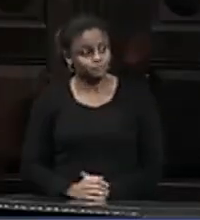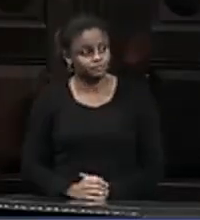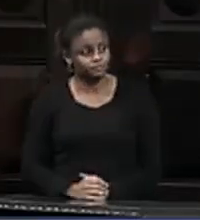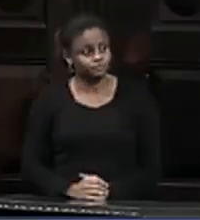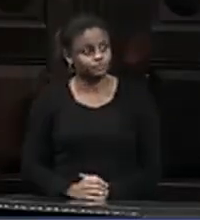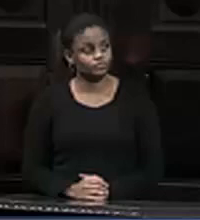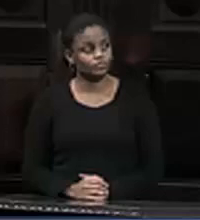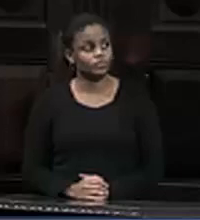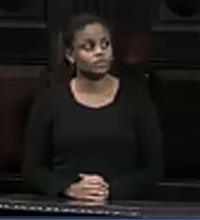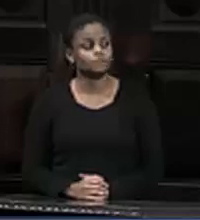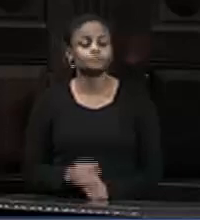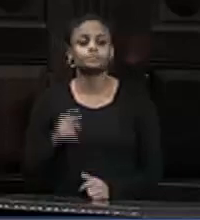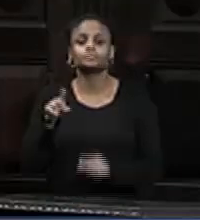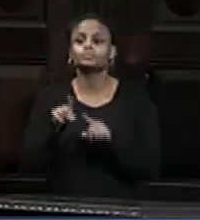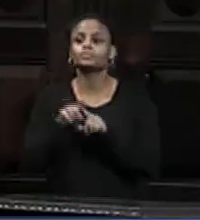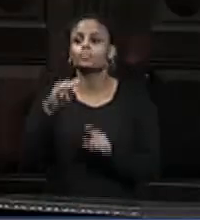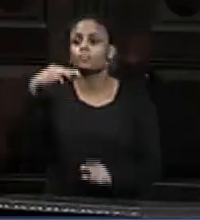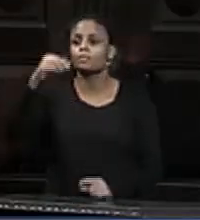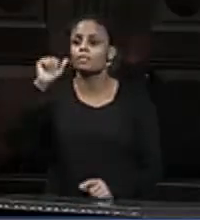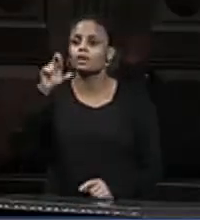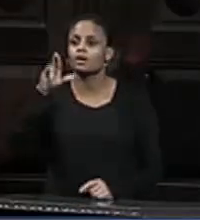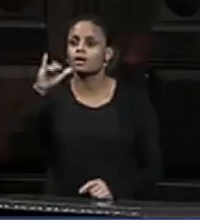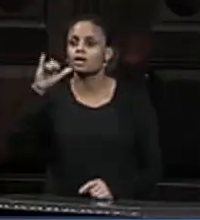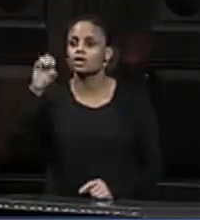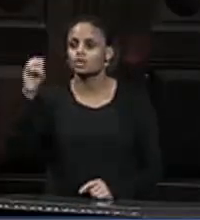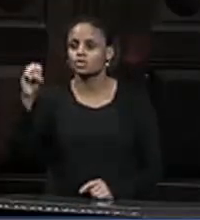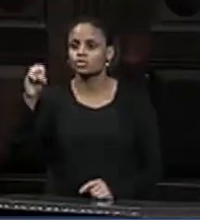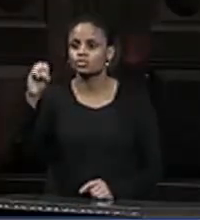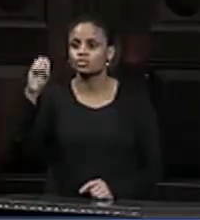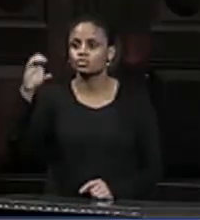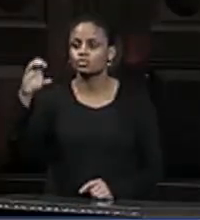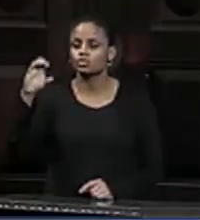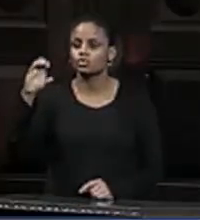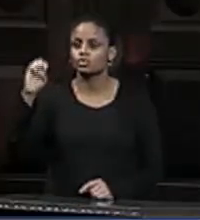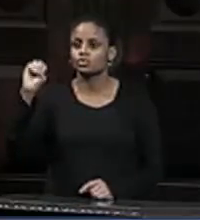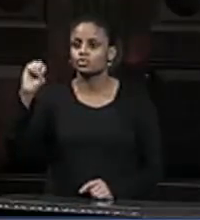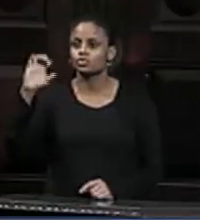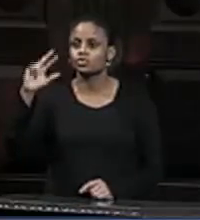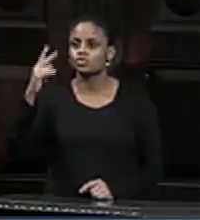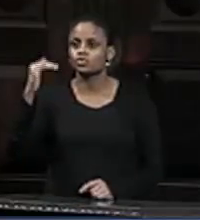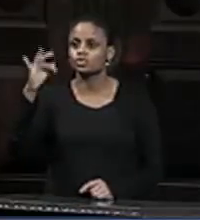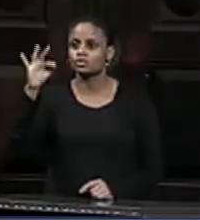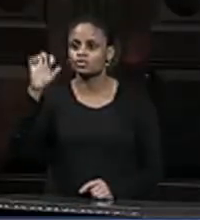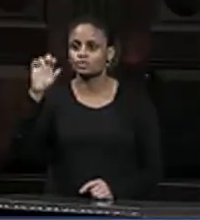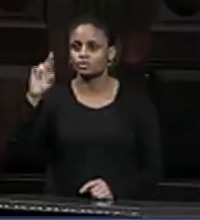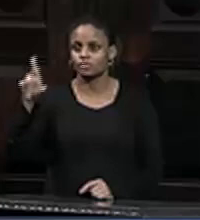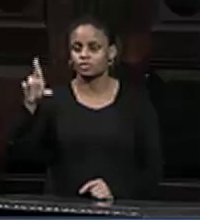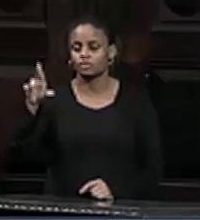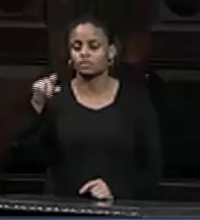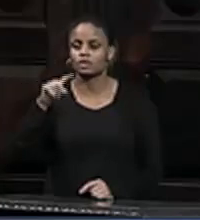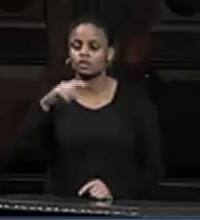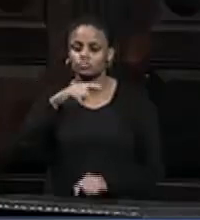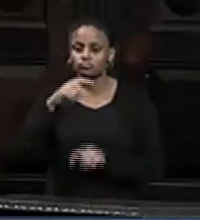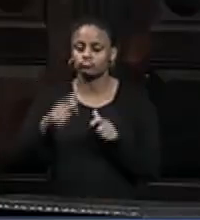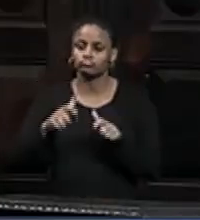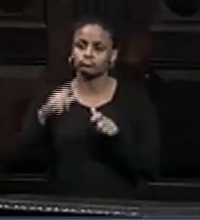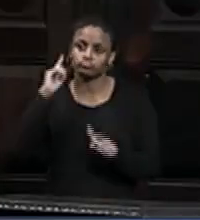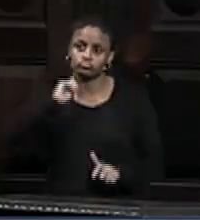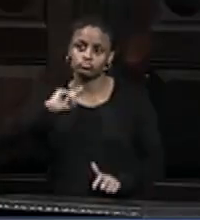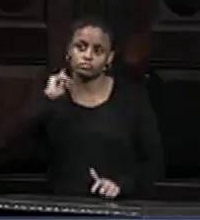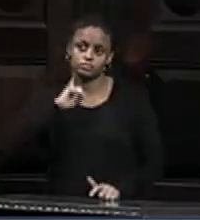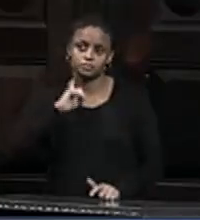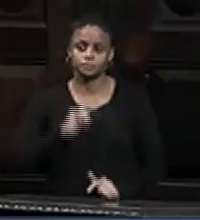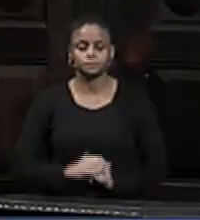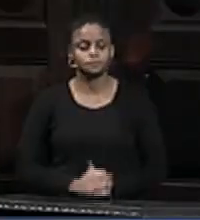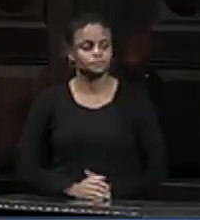Tem aqui Mário Schiffer, esse é de Minas Gerais, Juiz de Fora. Mas